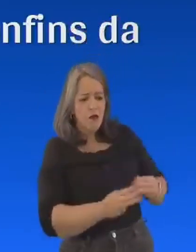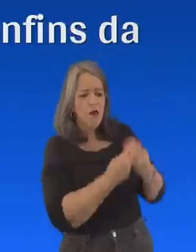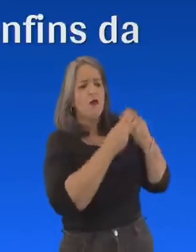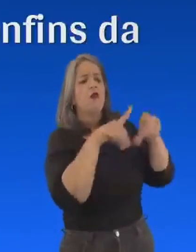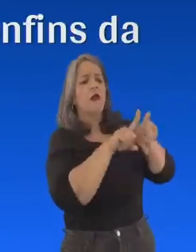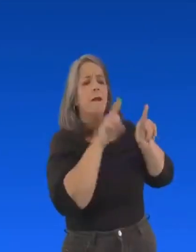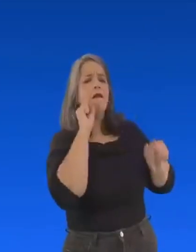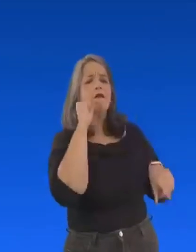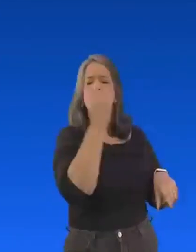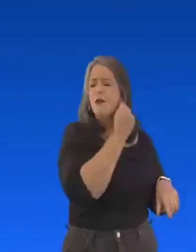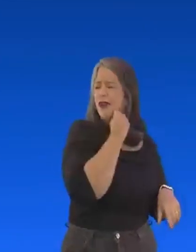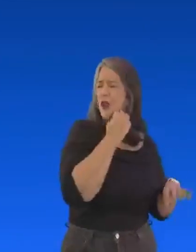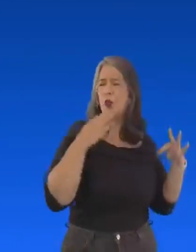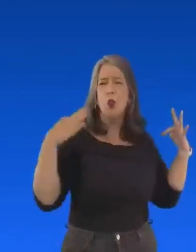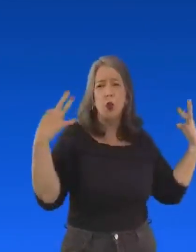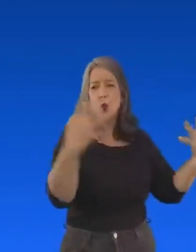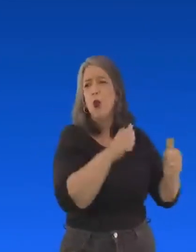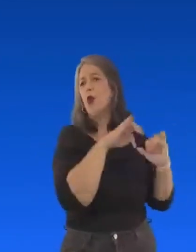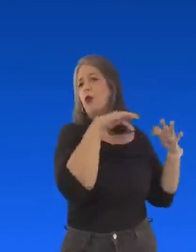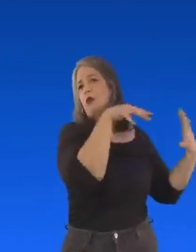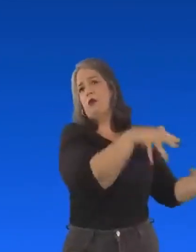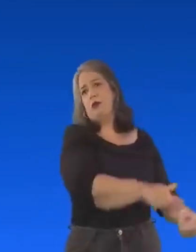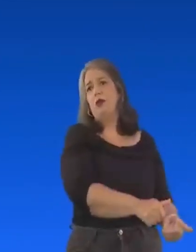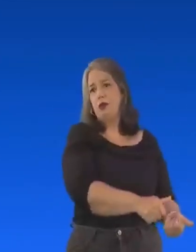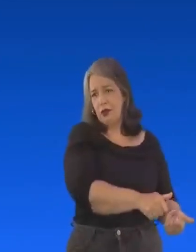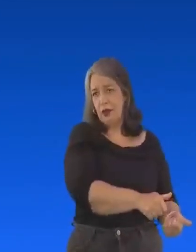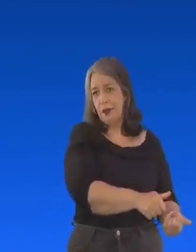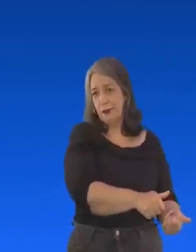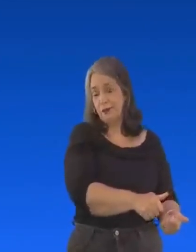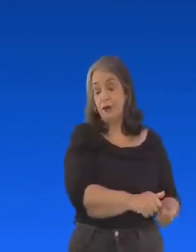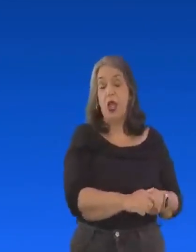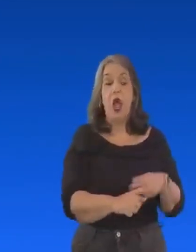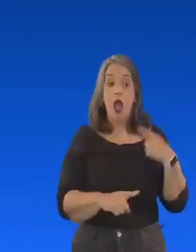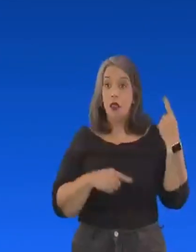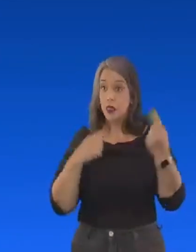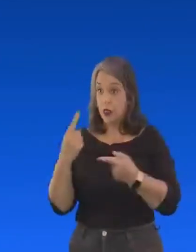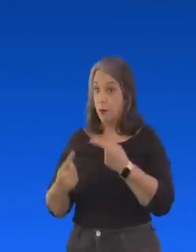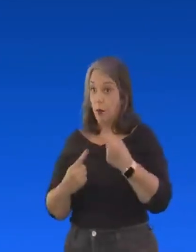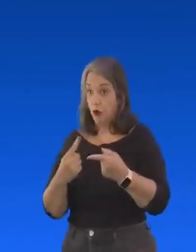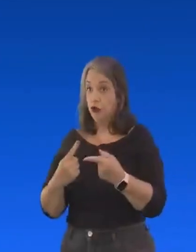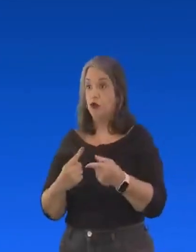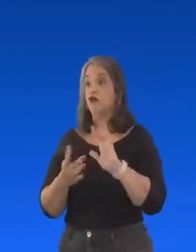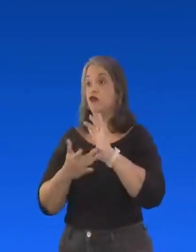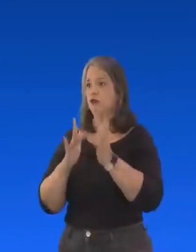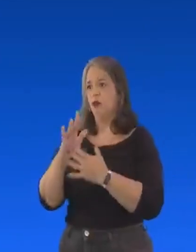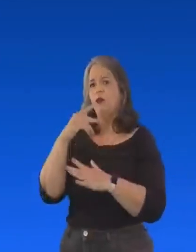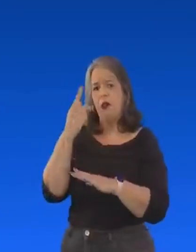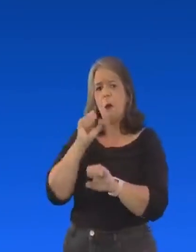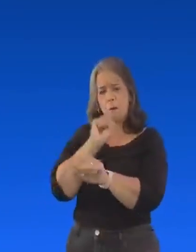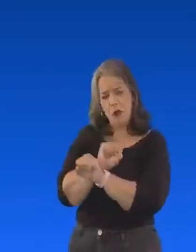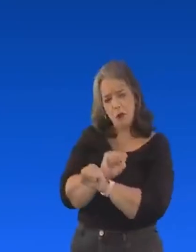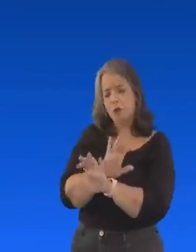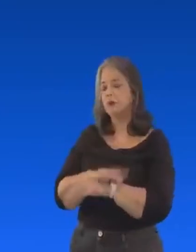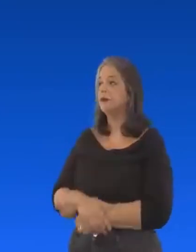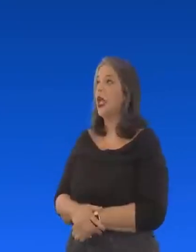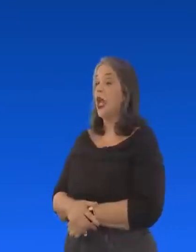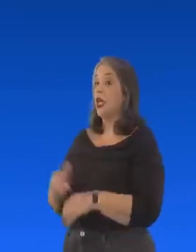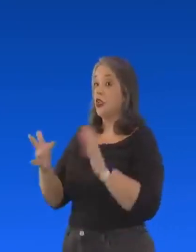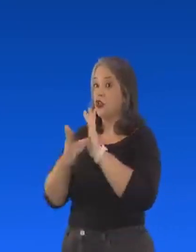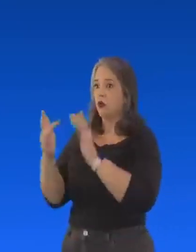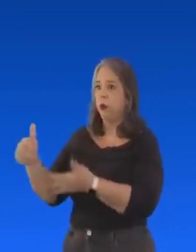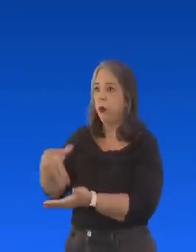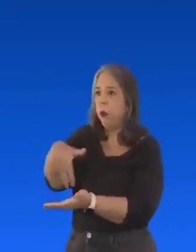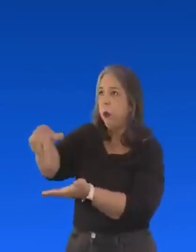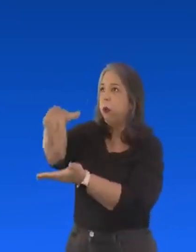os confins da terra. Depois de ter dito isso, Jesus foi levado às alturas à vista deles, e